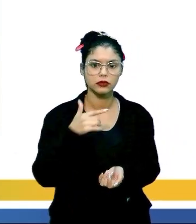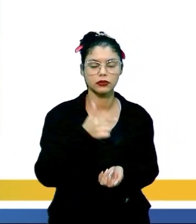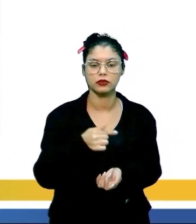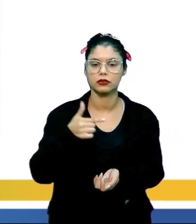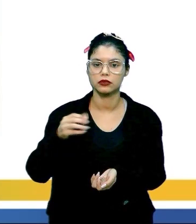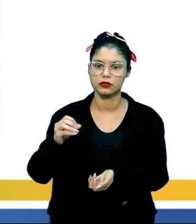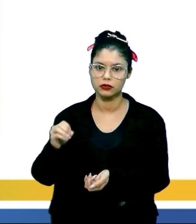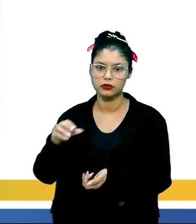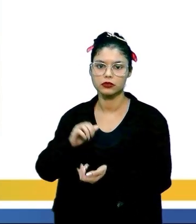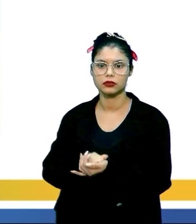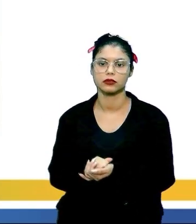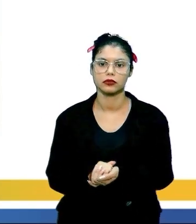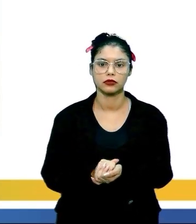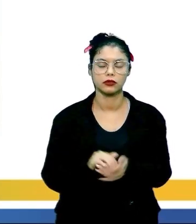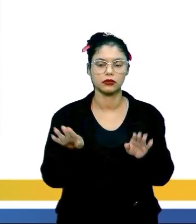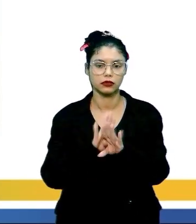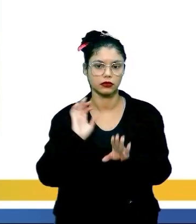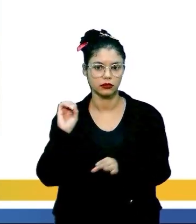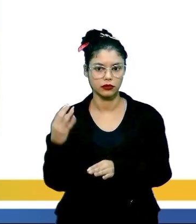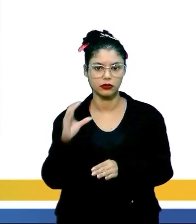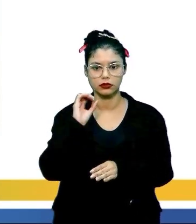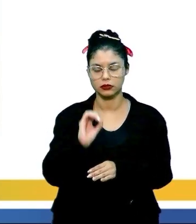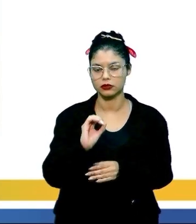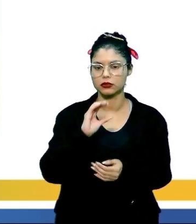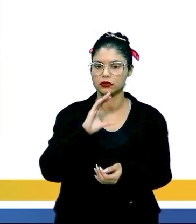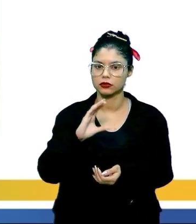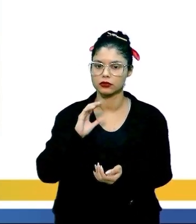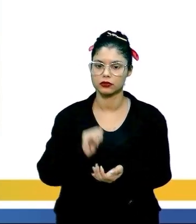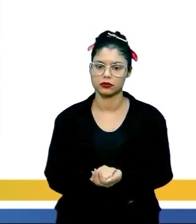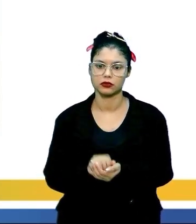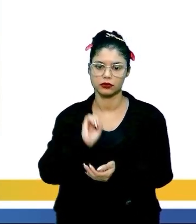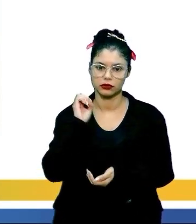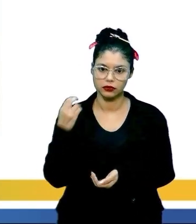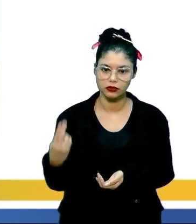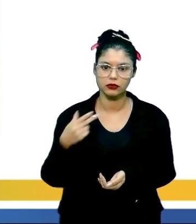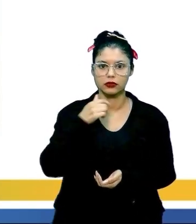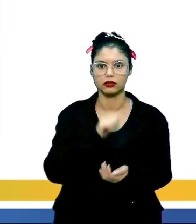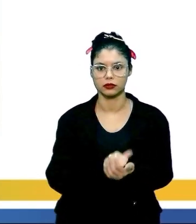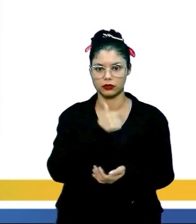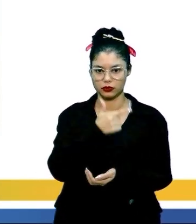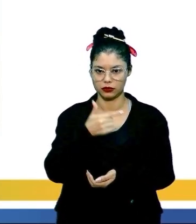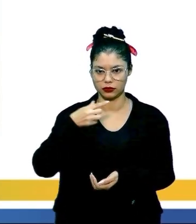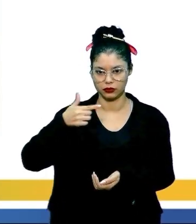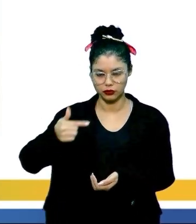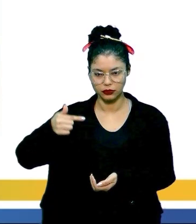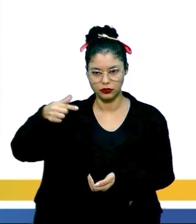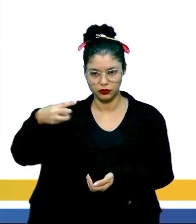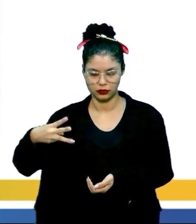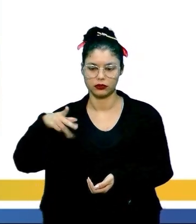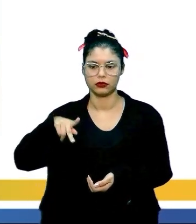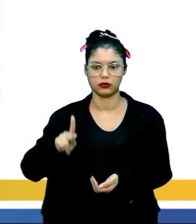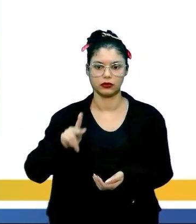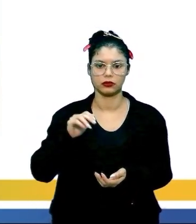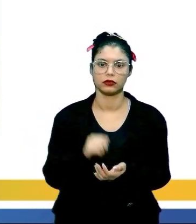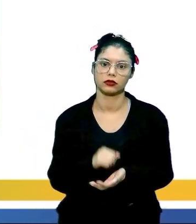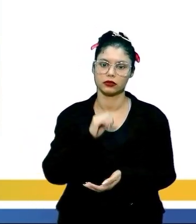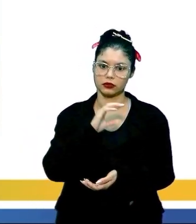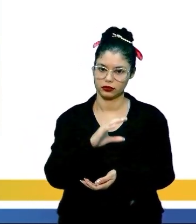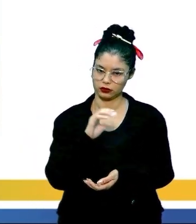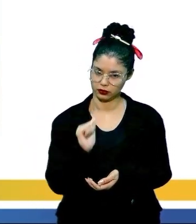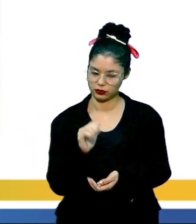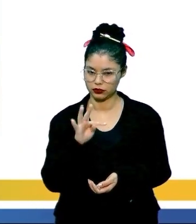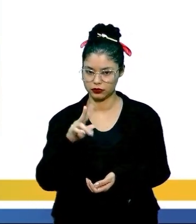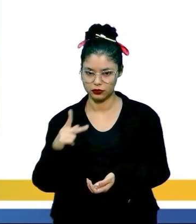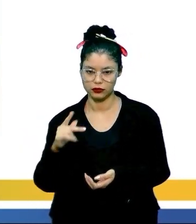mercúrio, e a temperatura é equivalente a 0 graus Celsius ou 273 Kelvin. Já se for KTP,